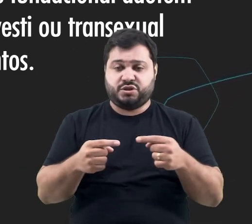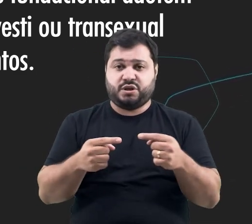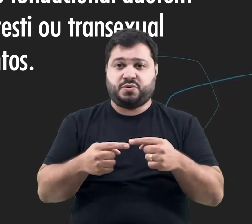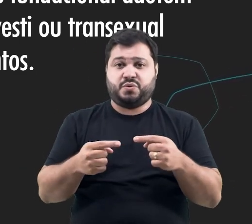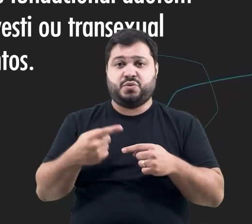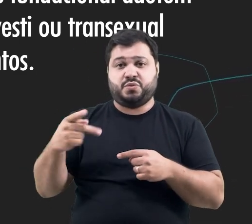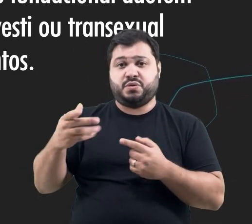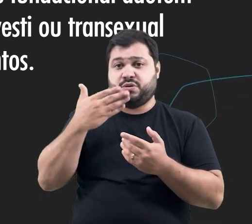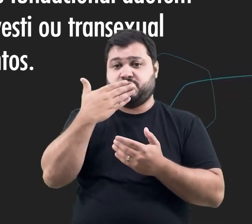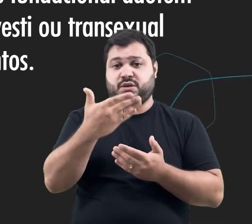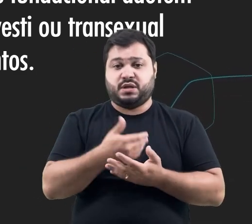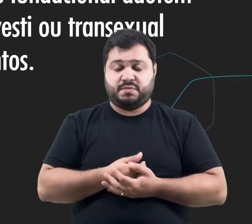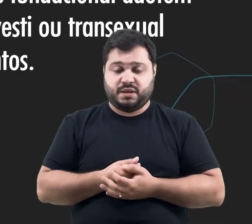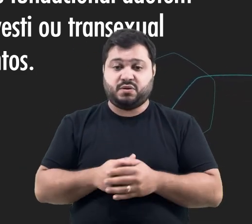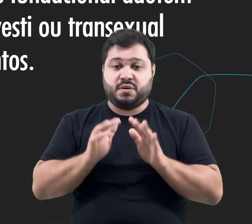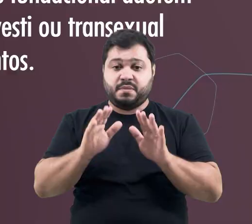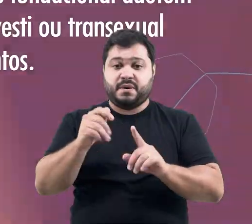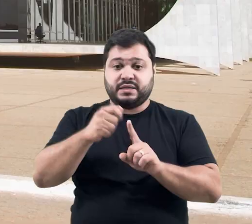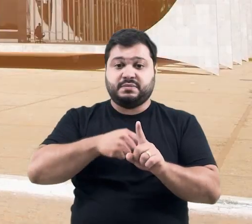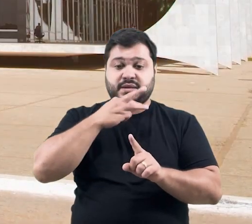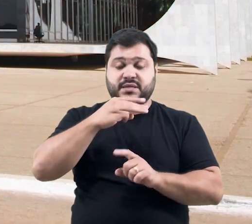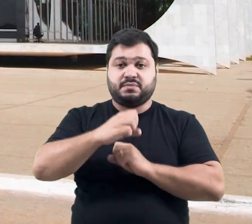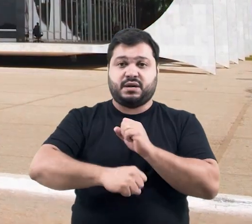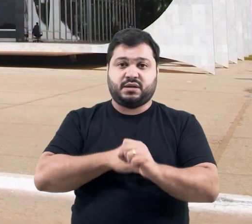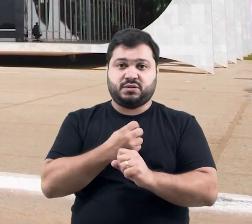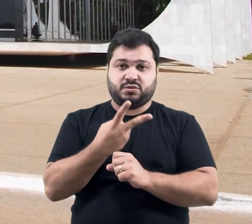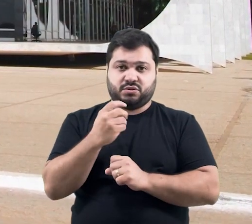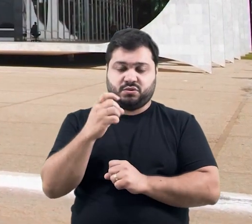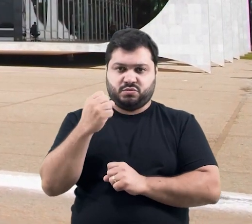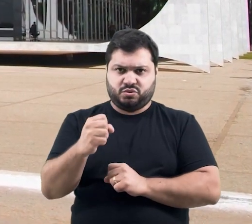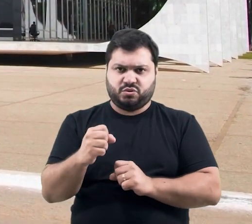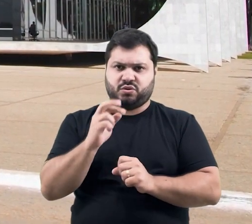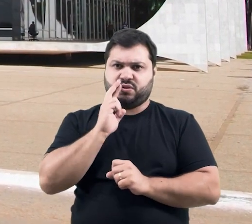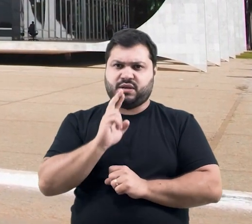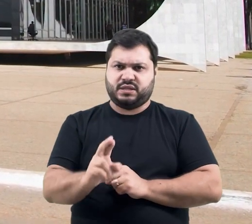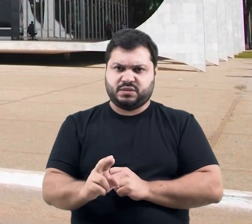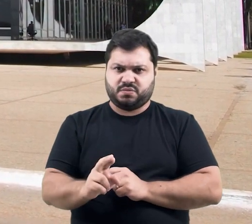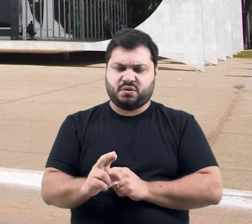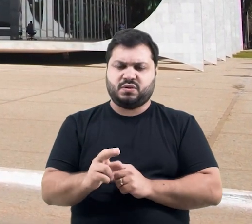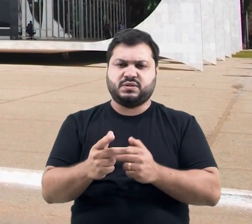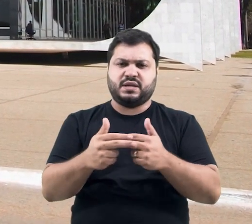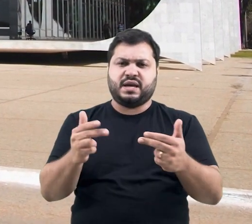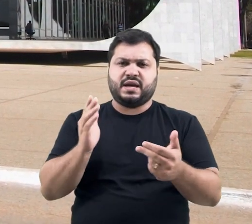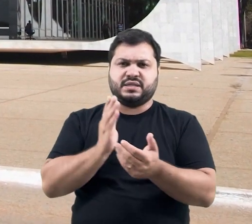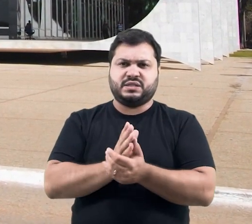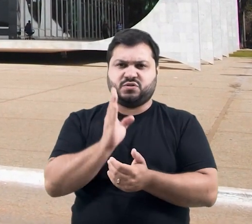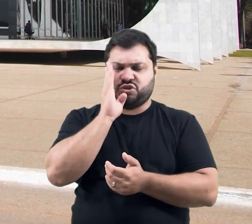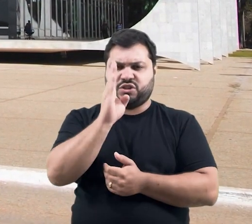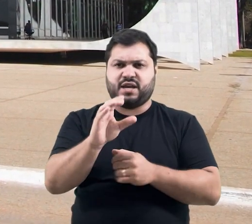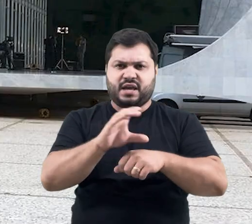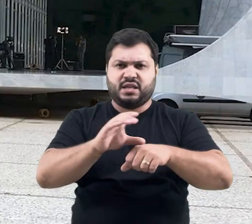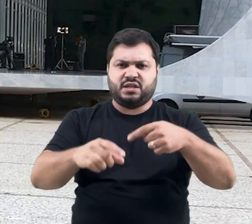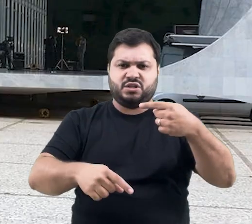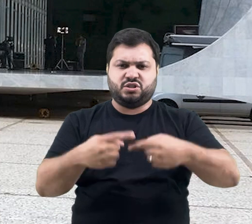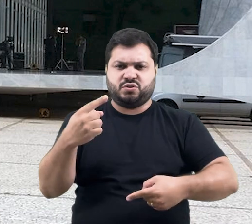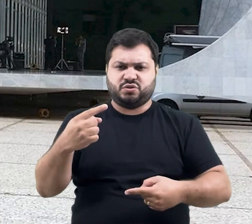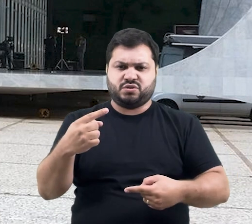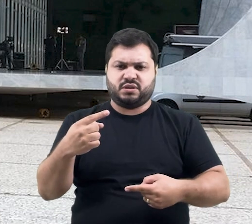transexual, de acordo com o seu requerimento. Já em março de 2018, em resposta à ação direta